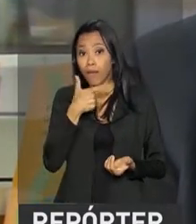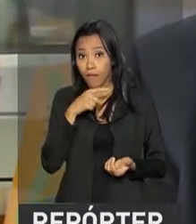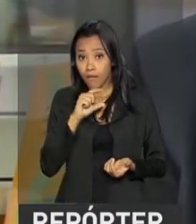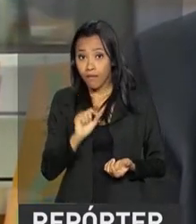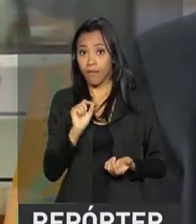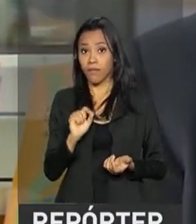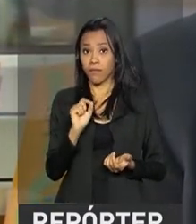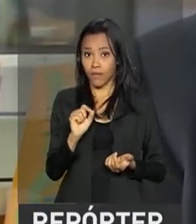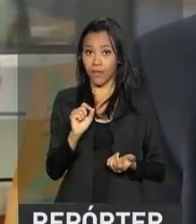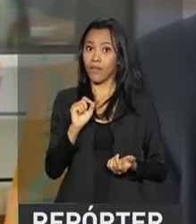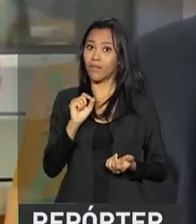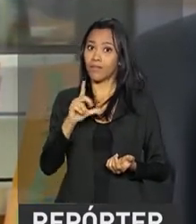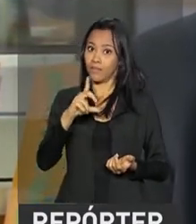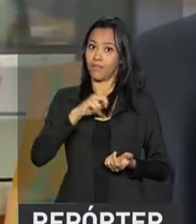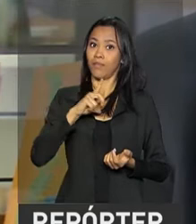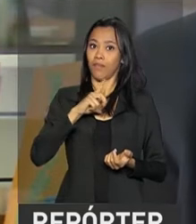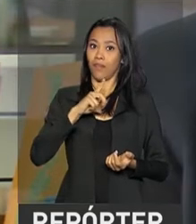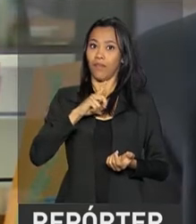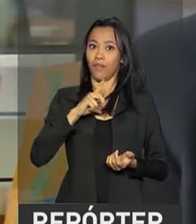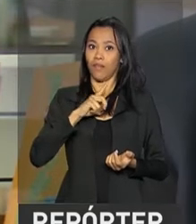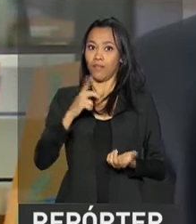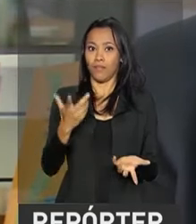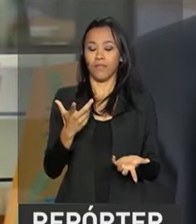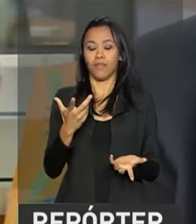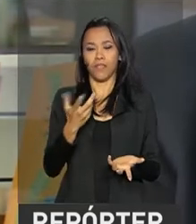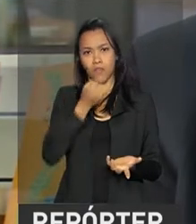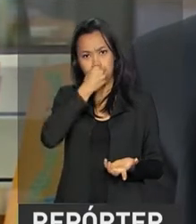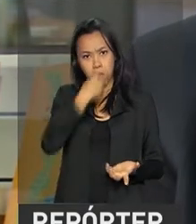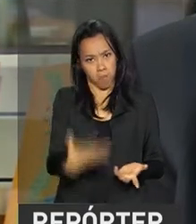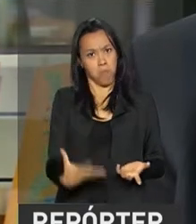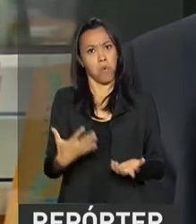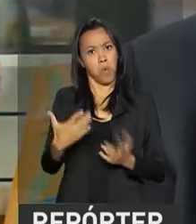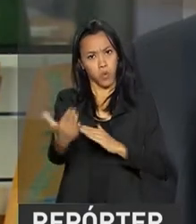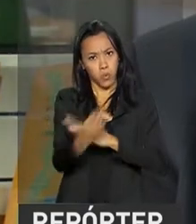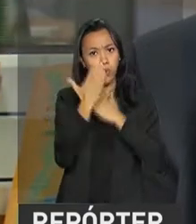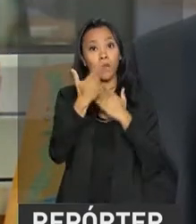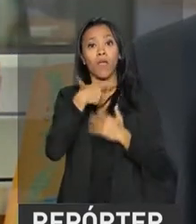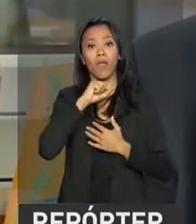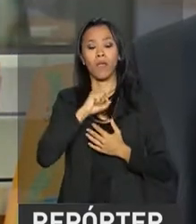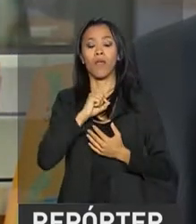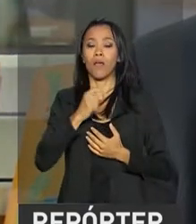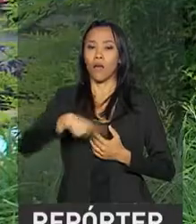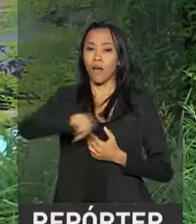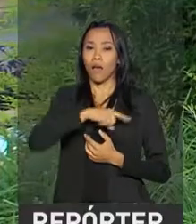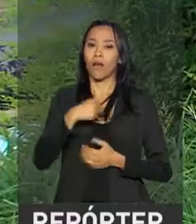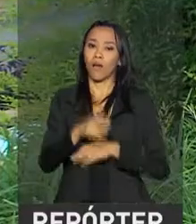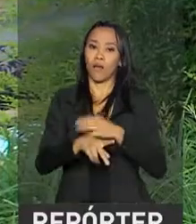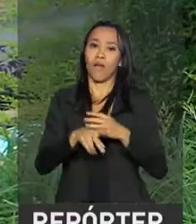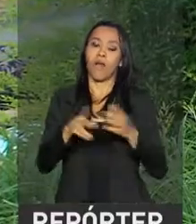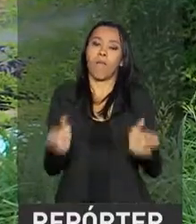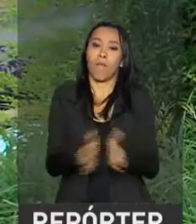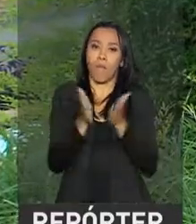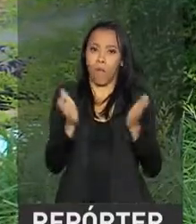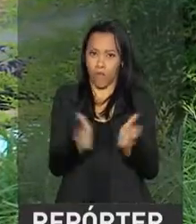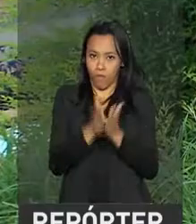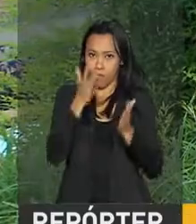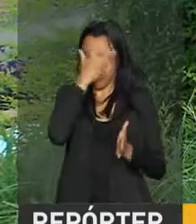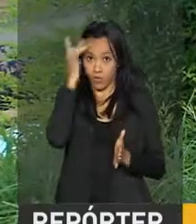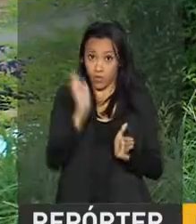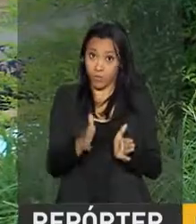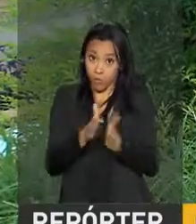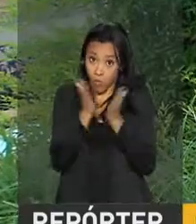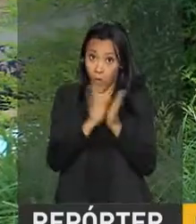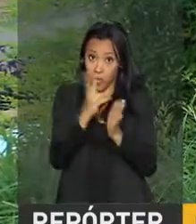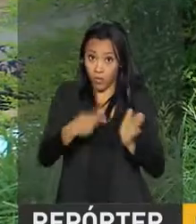efetivamente beneficiado por essa situação no menor população mais pobre brasileira a atuação de 2017 foi a